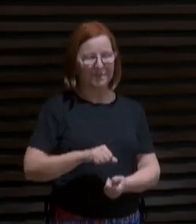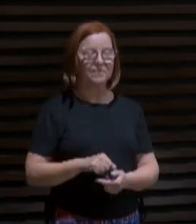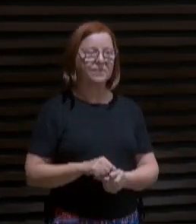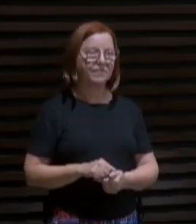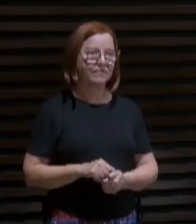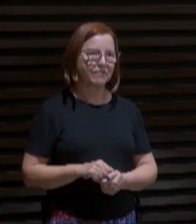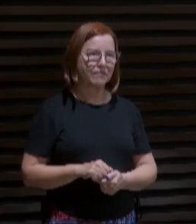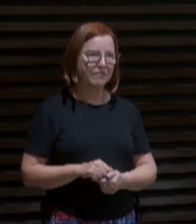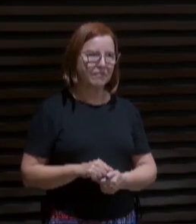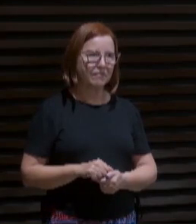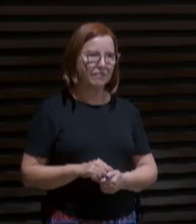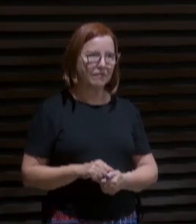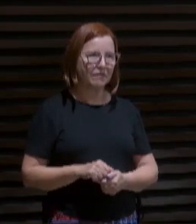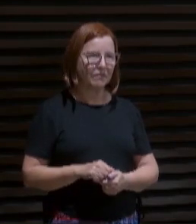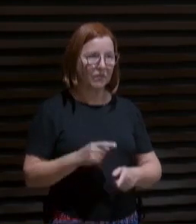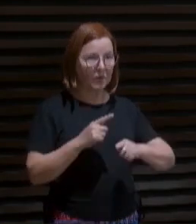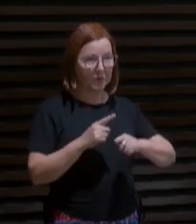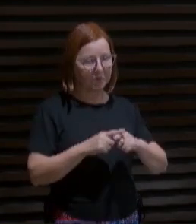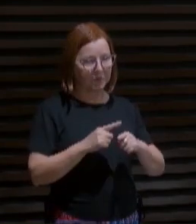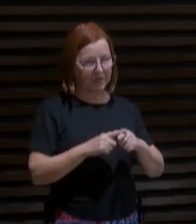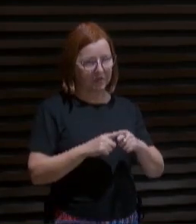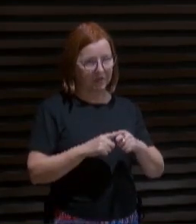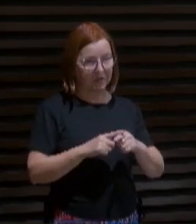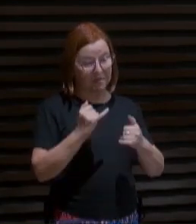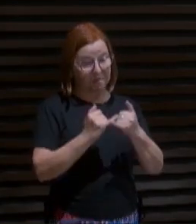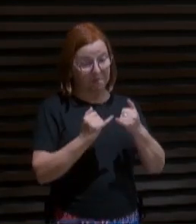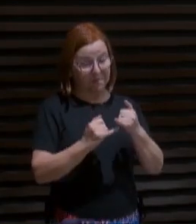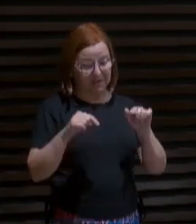Porque tudo indica que esse não tem conserto.